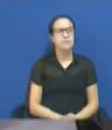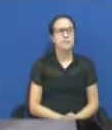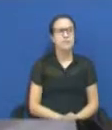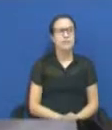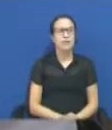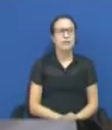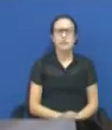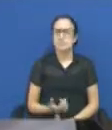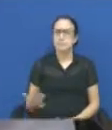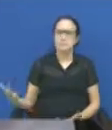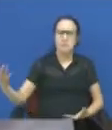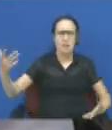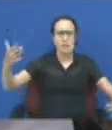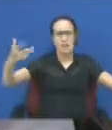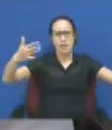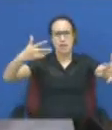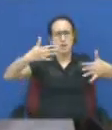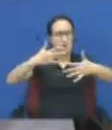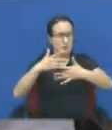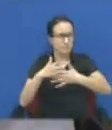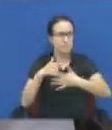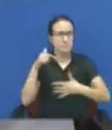foi recebido aproximadamente